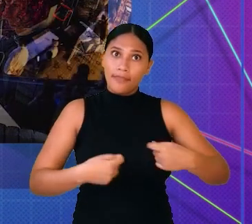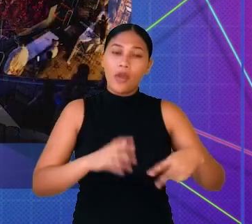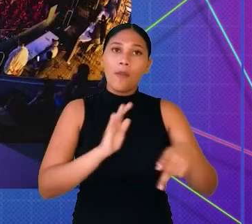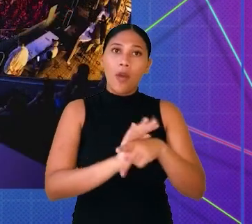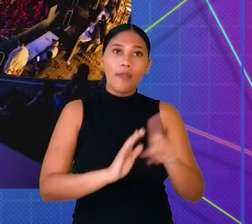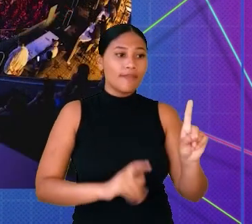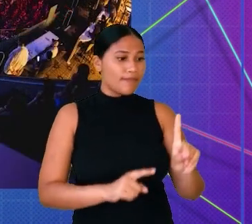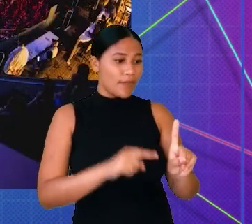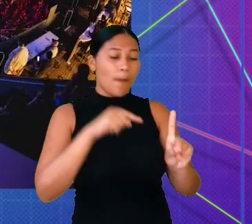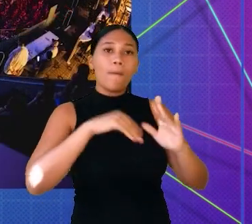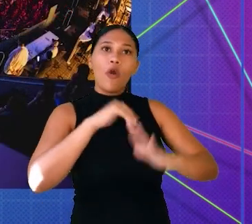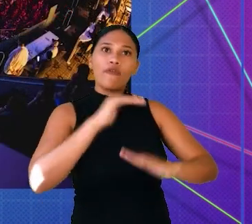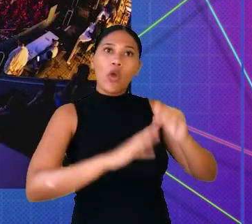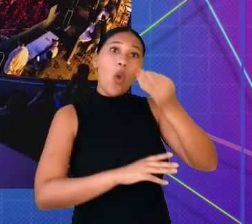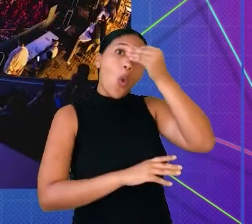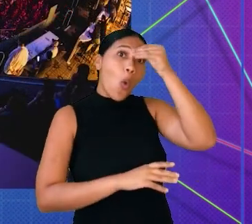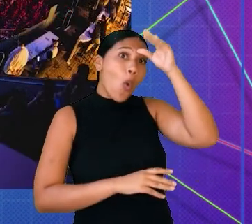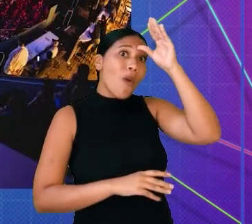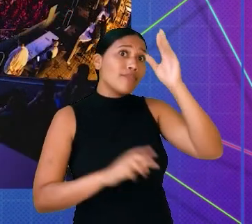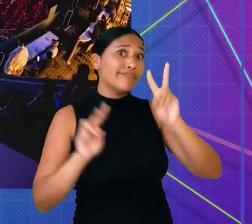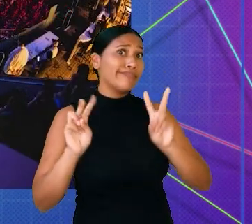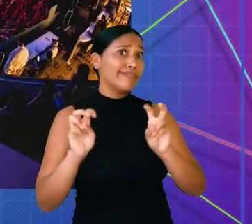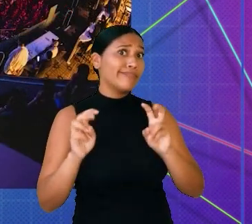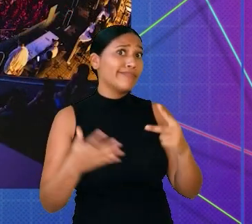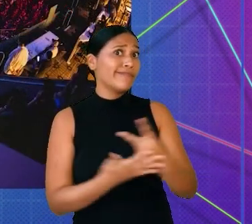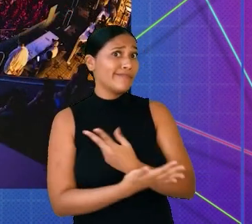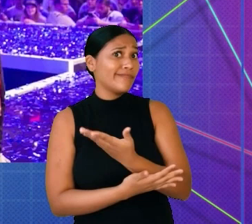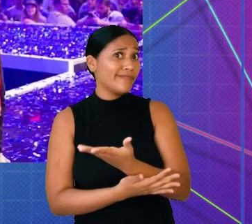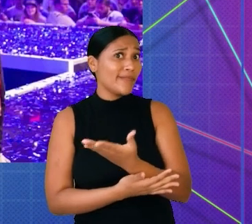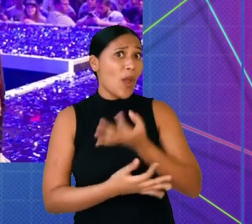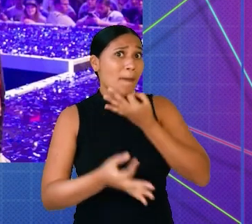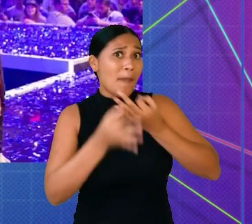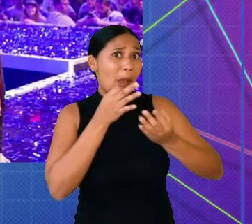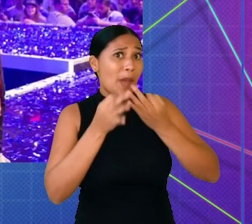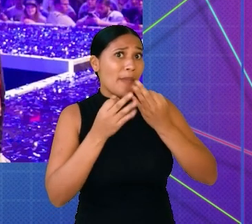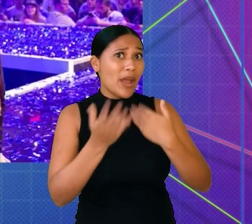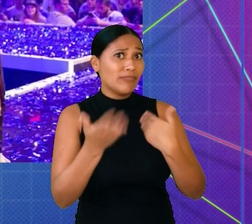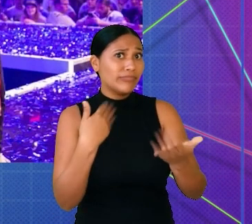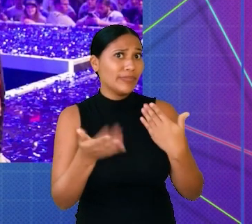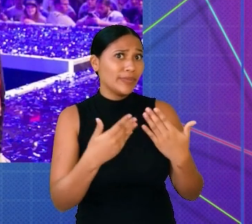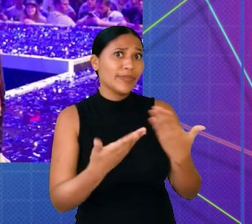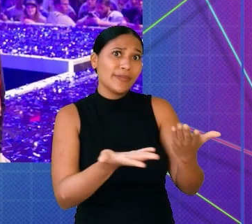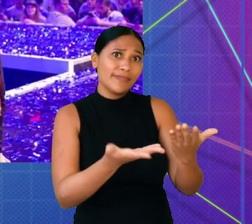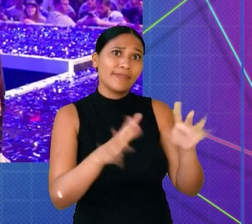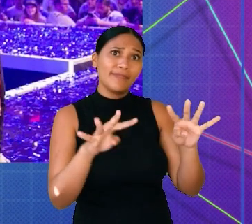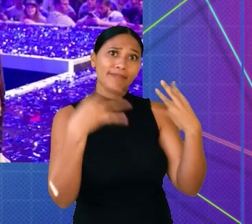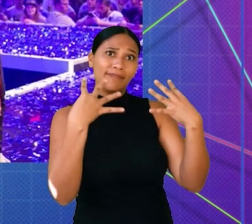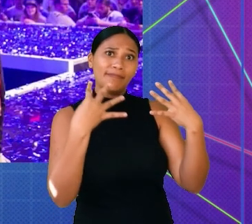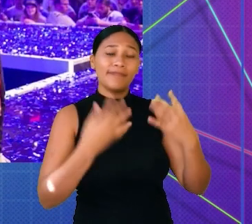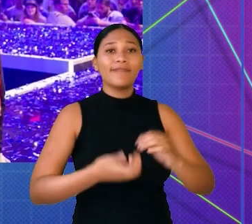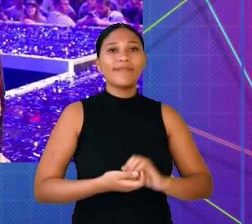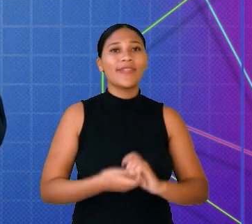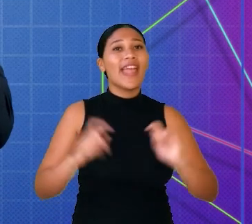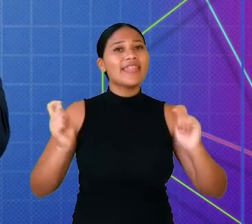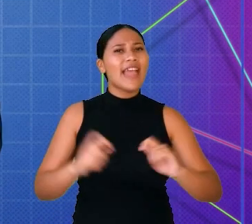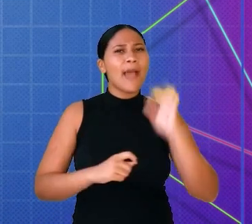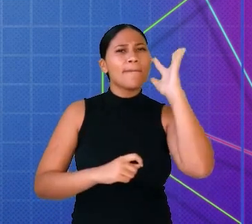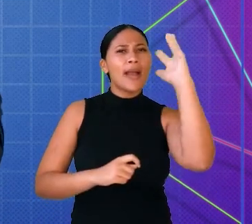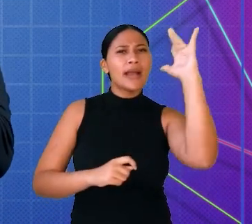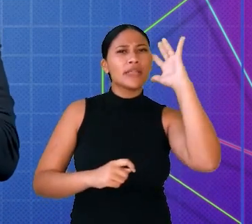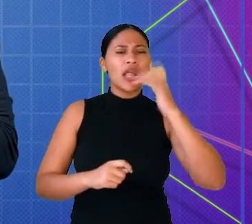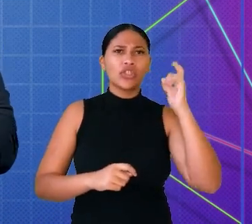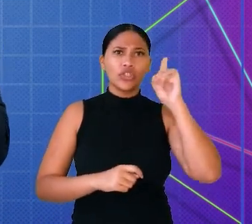e necessário que os casters tenham um certo conhecimento sobre algumas coisas que ajudam na comunicação deles com esse público.